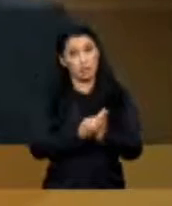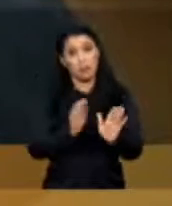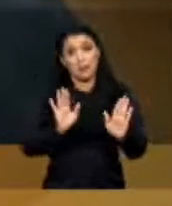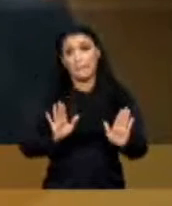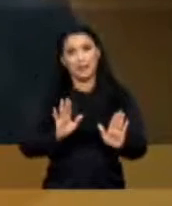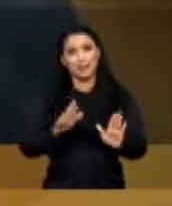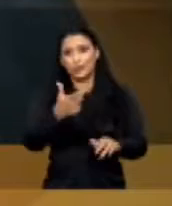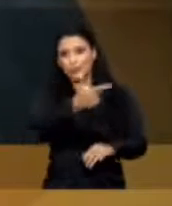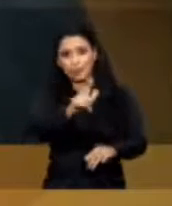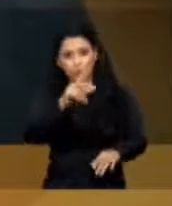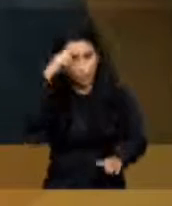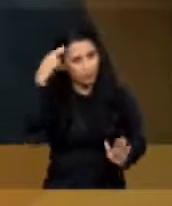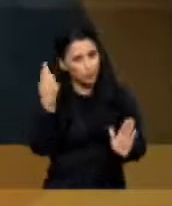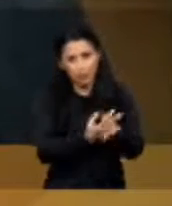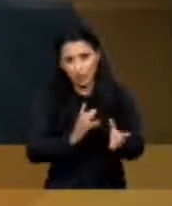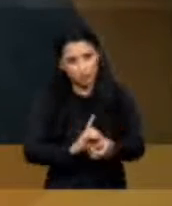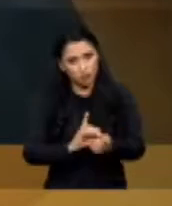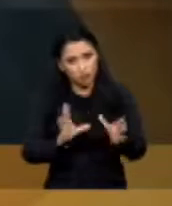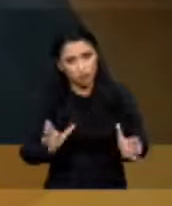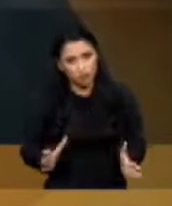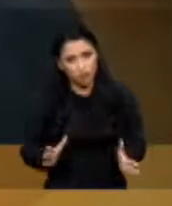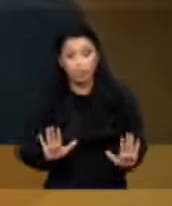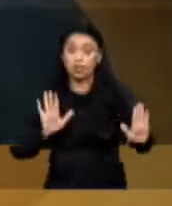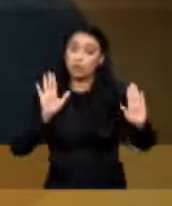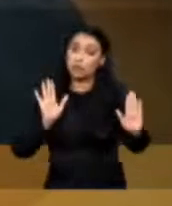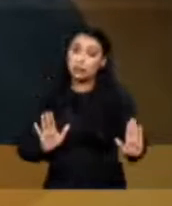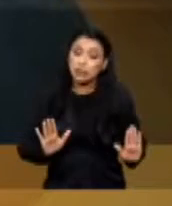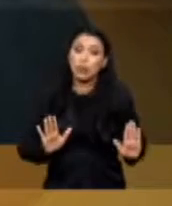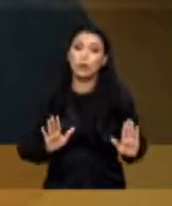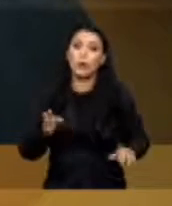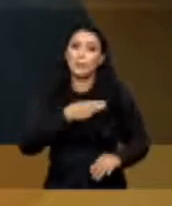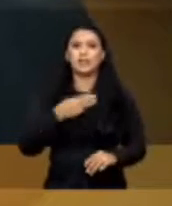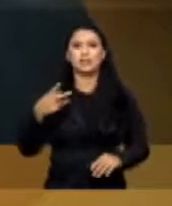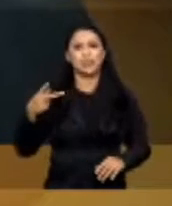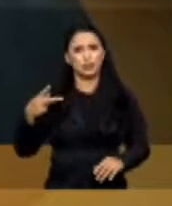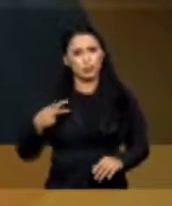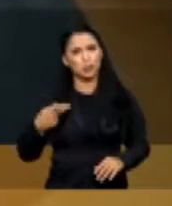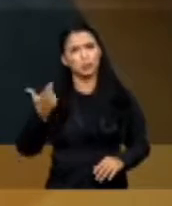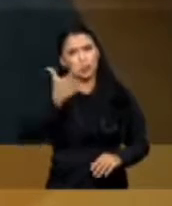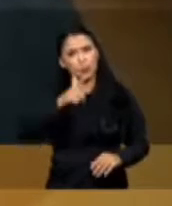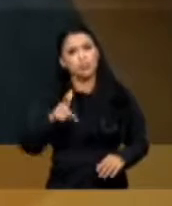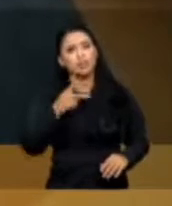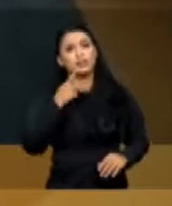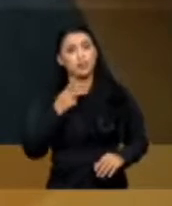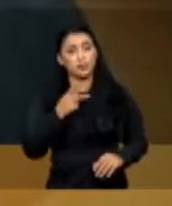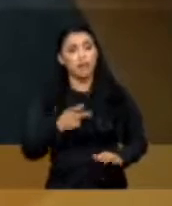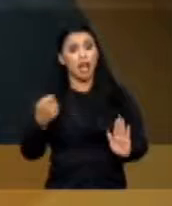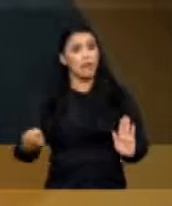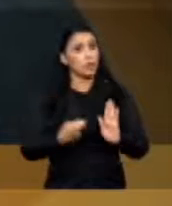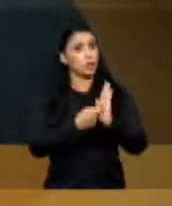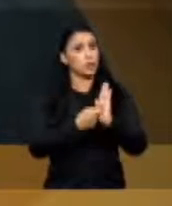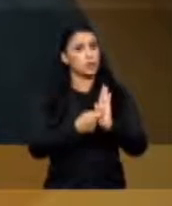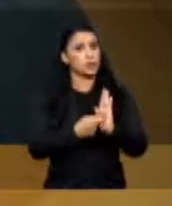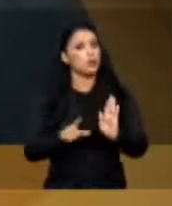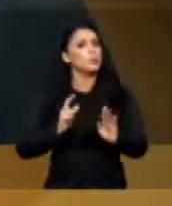ou respeitada por todos. Por esses motivos, é que o Ministério Público reafirma o teor da sua denúncia,